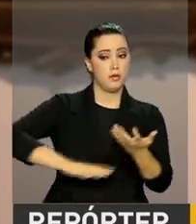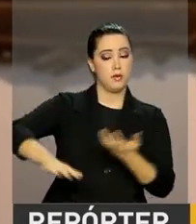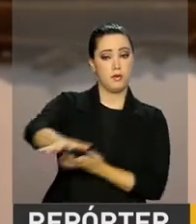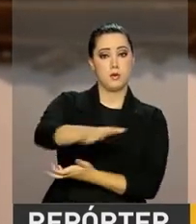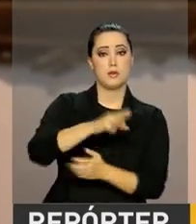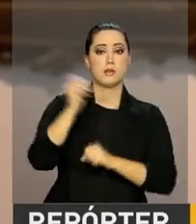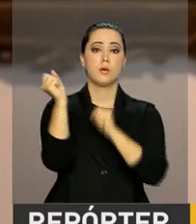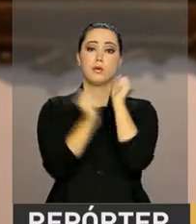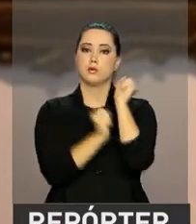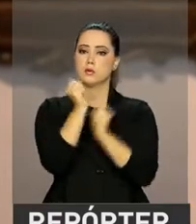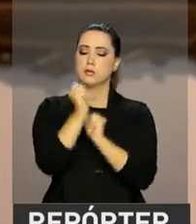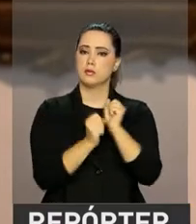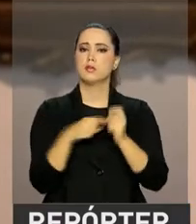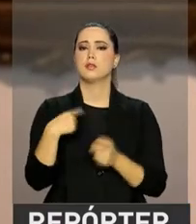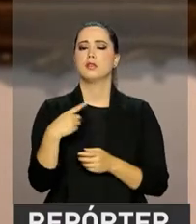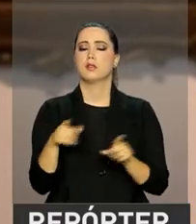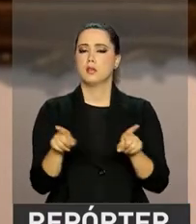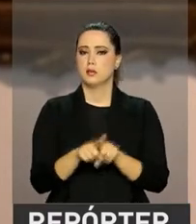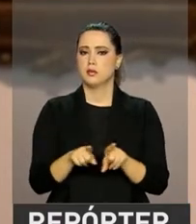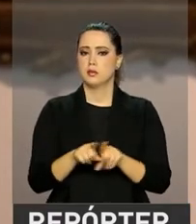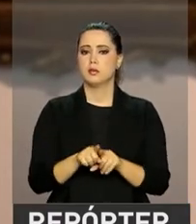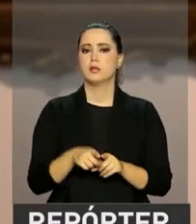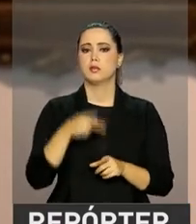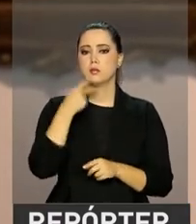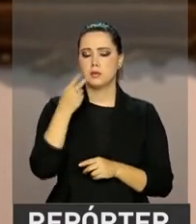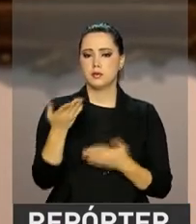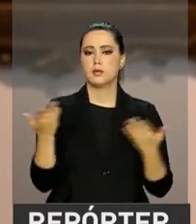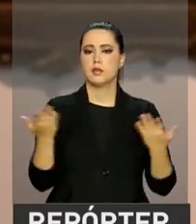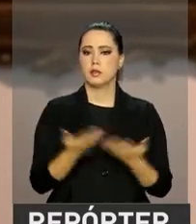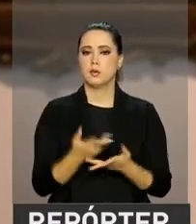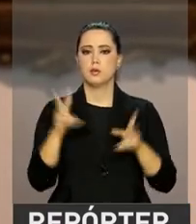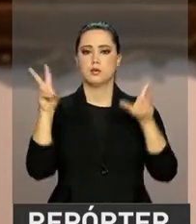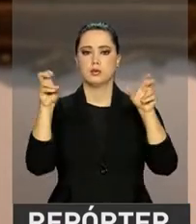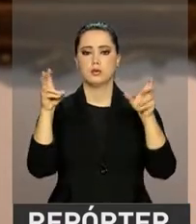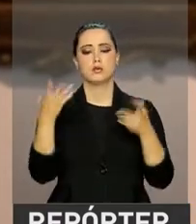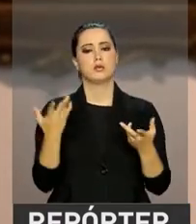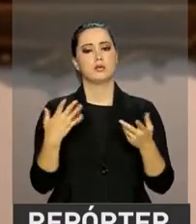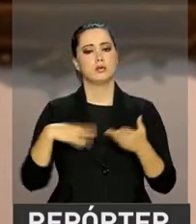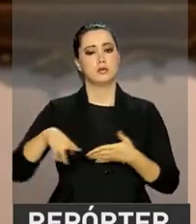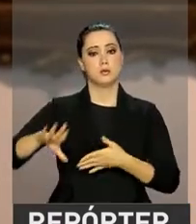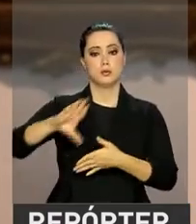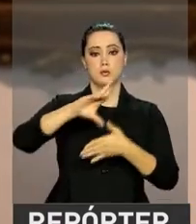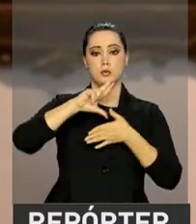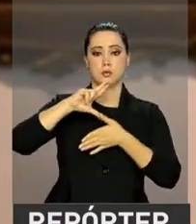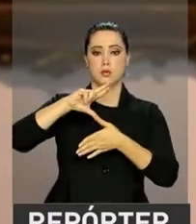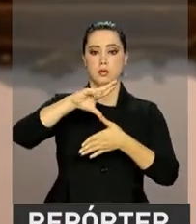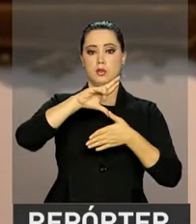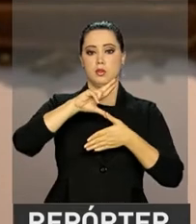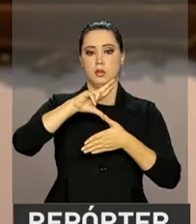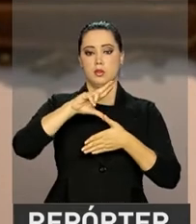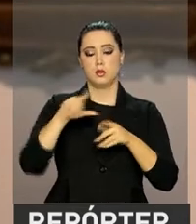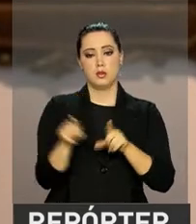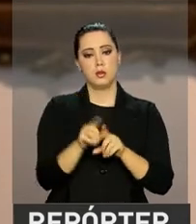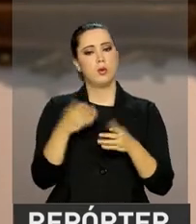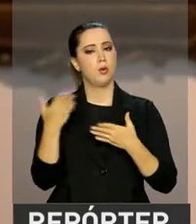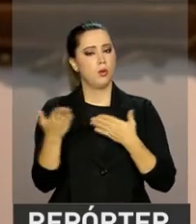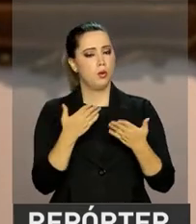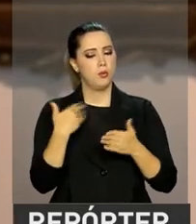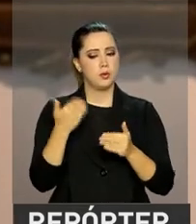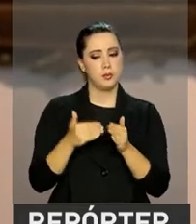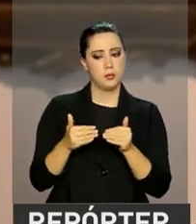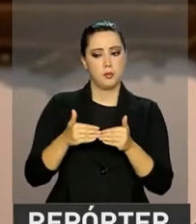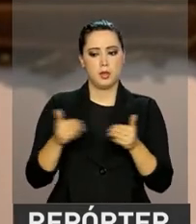impactos e também discutir questões ligadas no continente nem ligadas à américa latina necessidade de abertura da economia